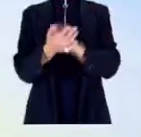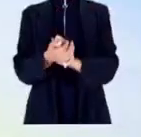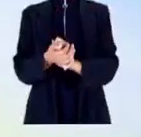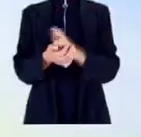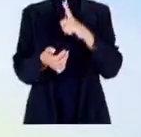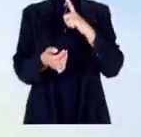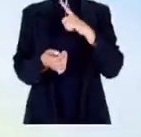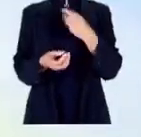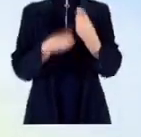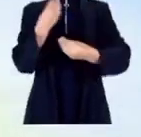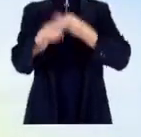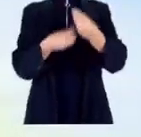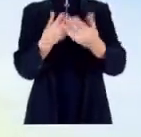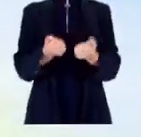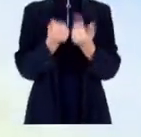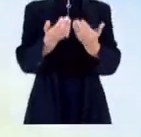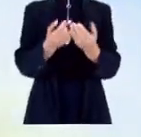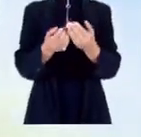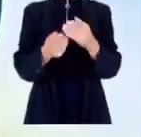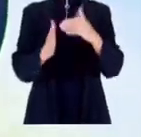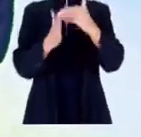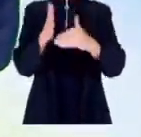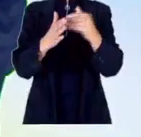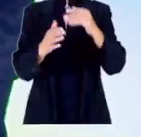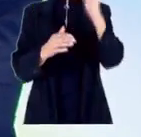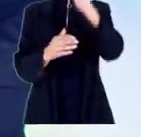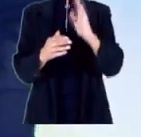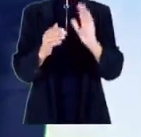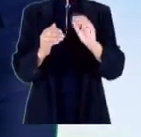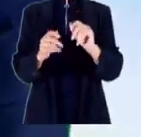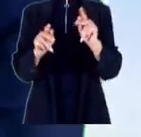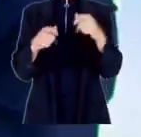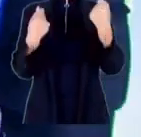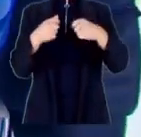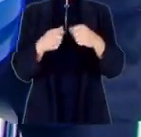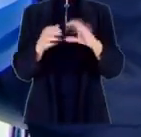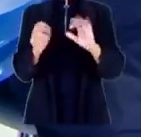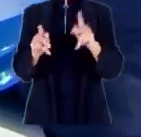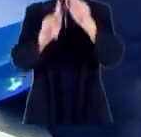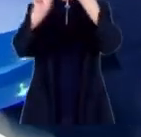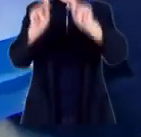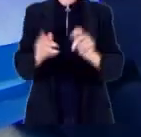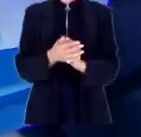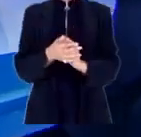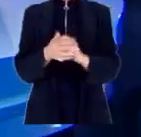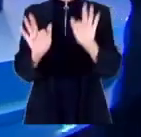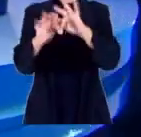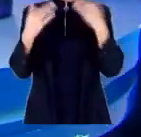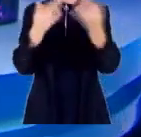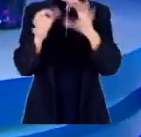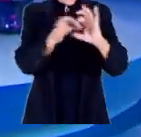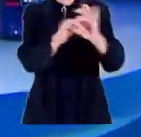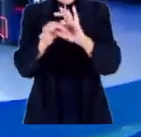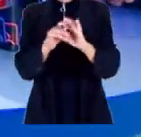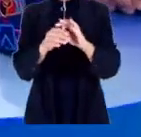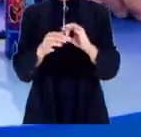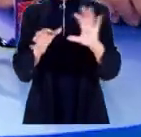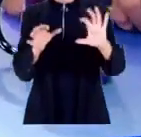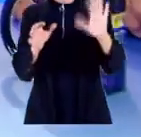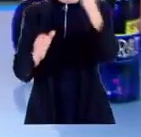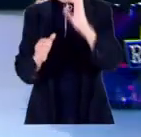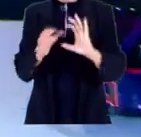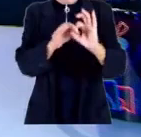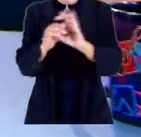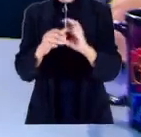nós temos condições de dar o que o Brasil precisa paz unir as famílias unir o Brasil em torno de um único ideal que